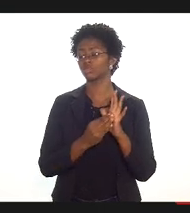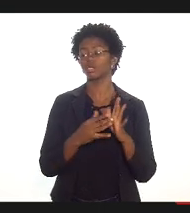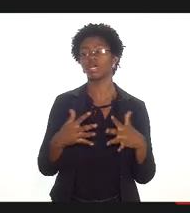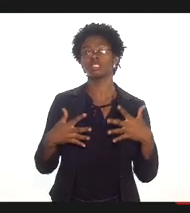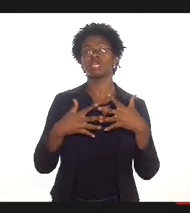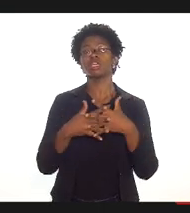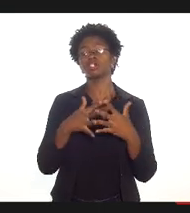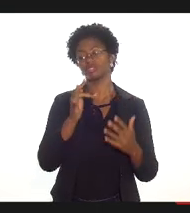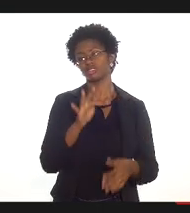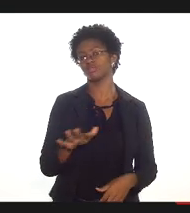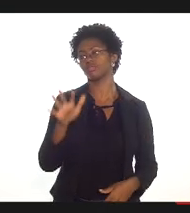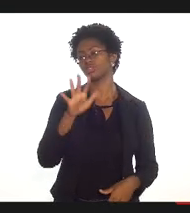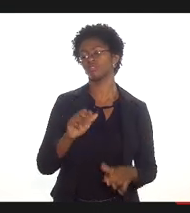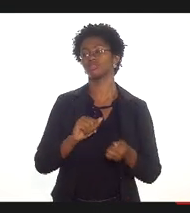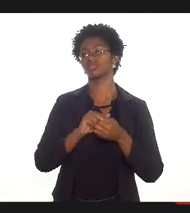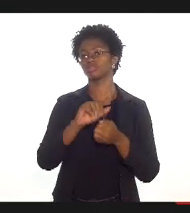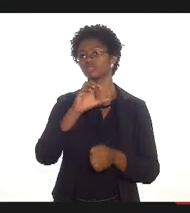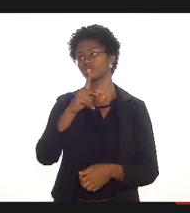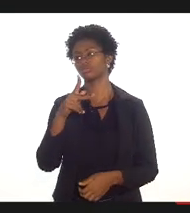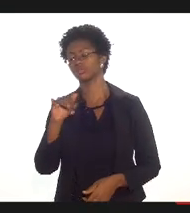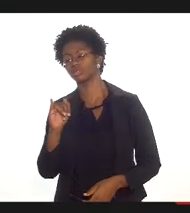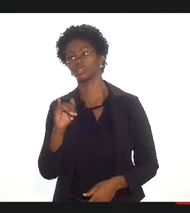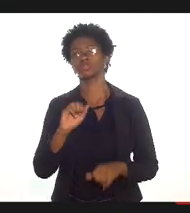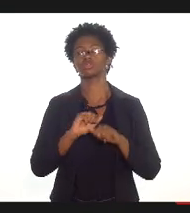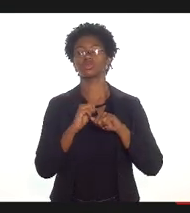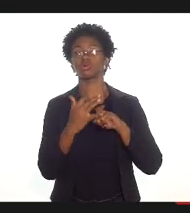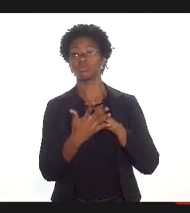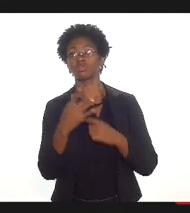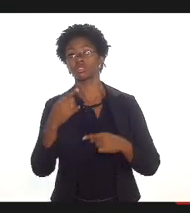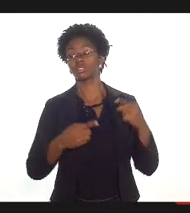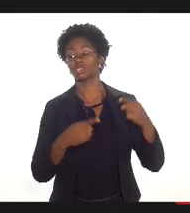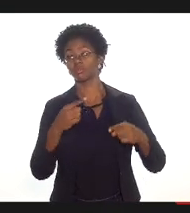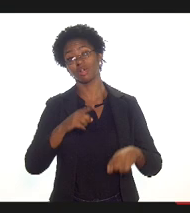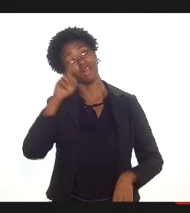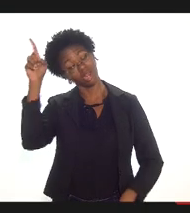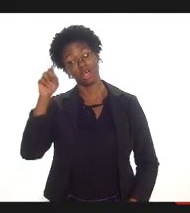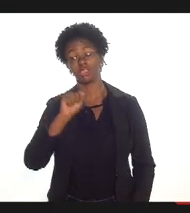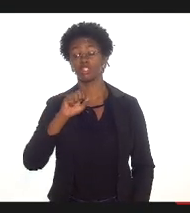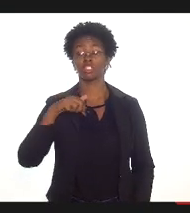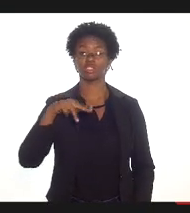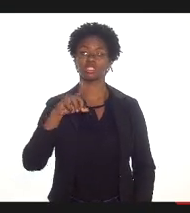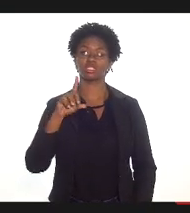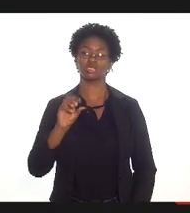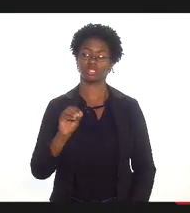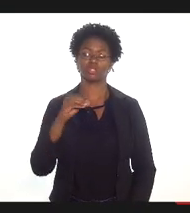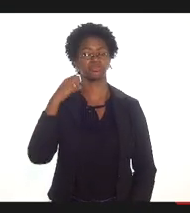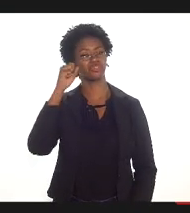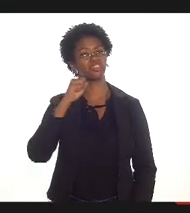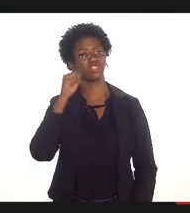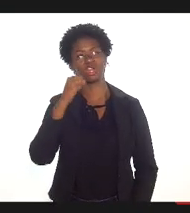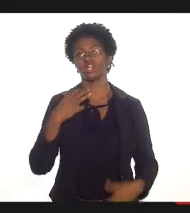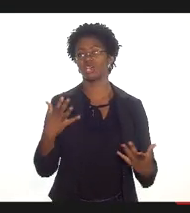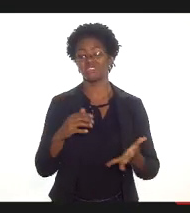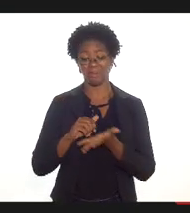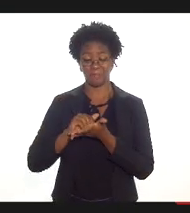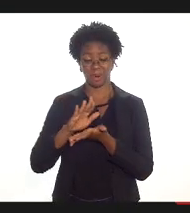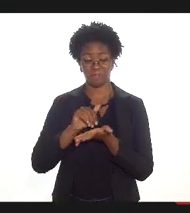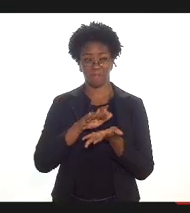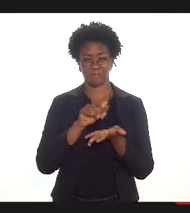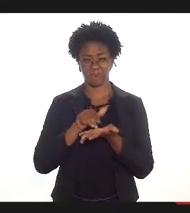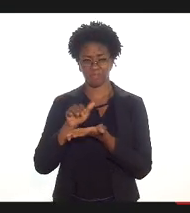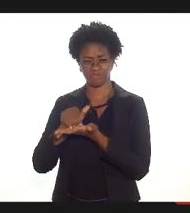federal junto à CPI do Covid, que está sendo debatida no Senado Federal. Eles promoveram uma demissão em